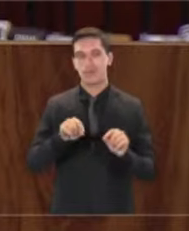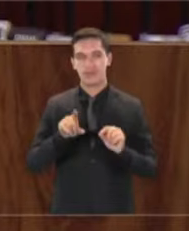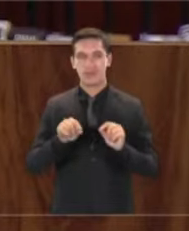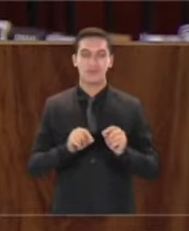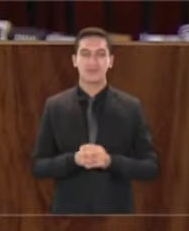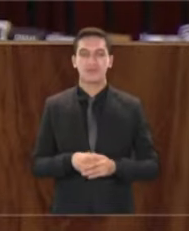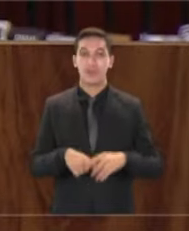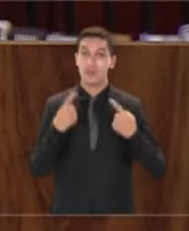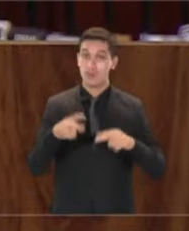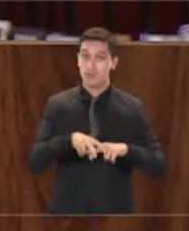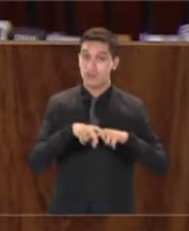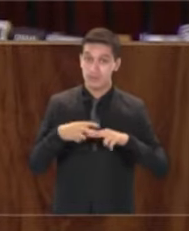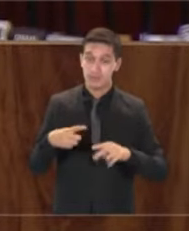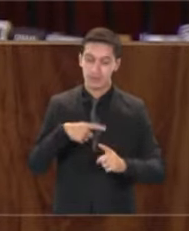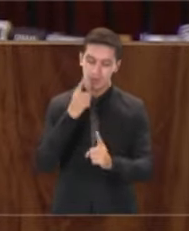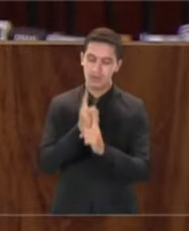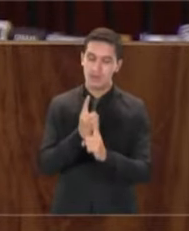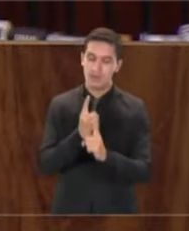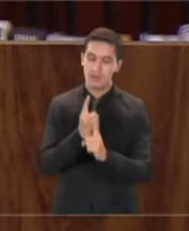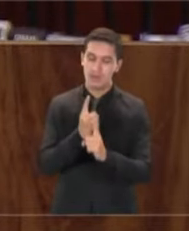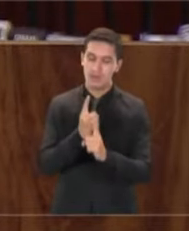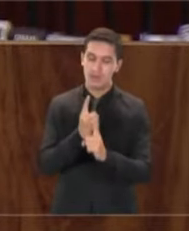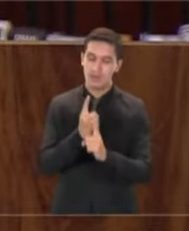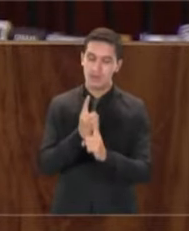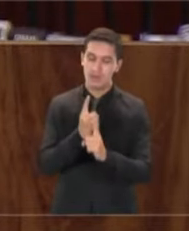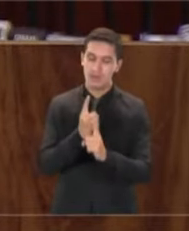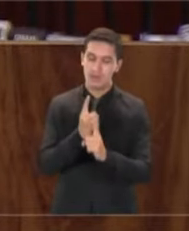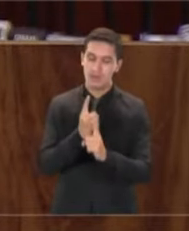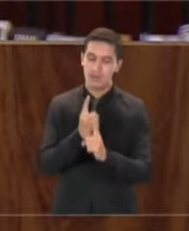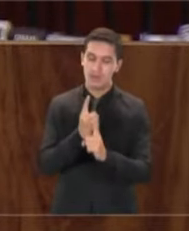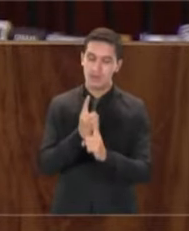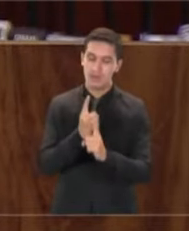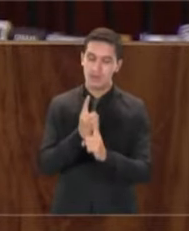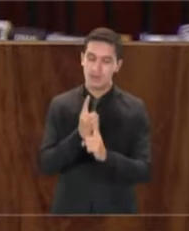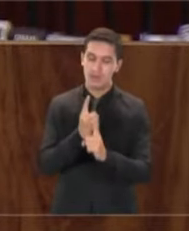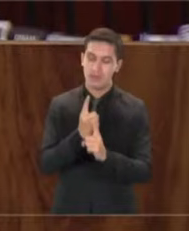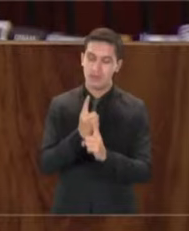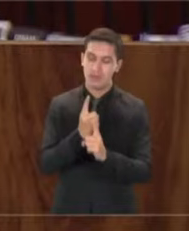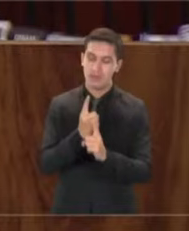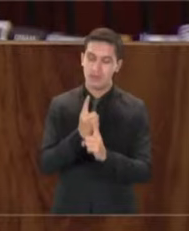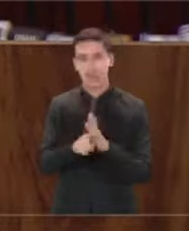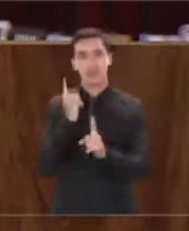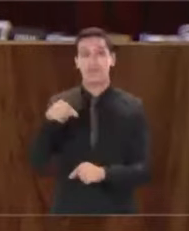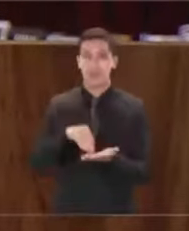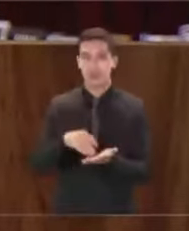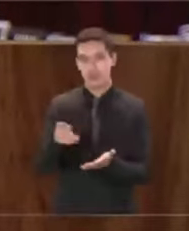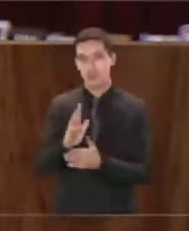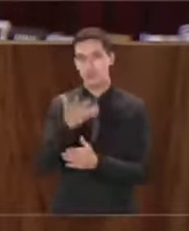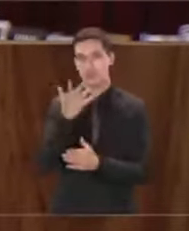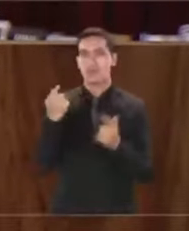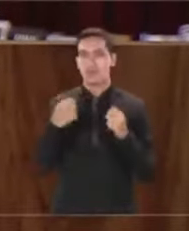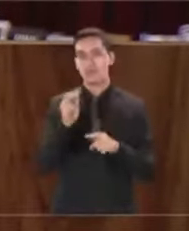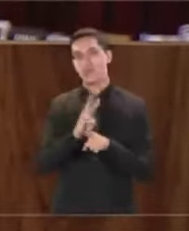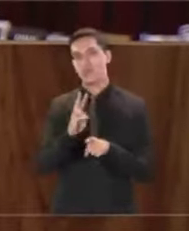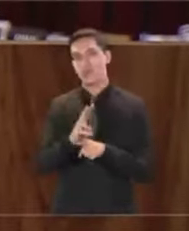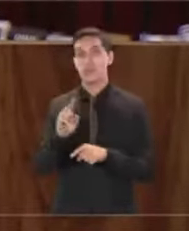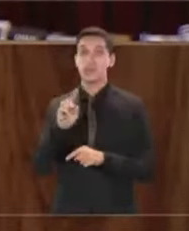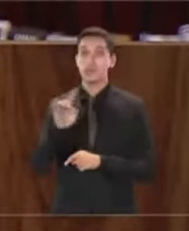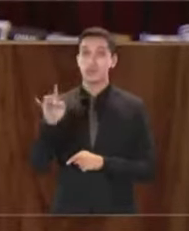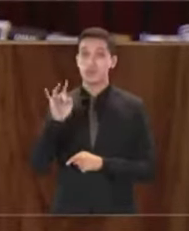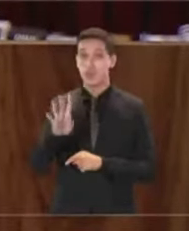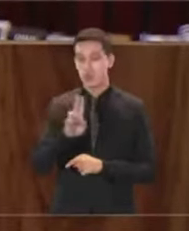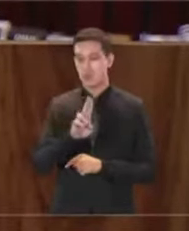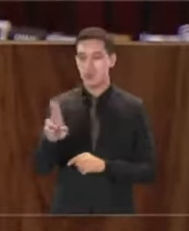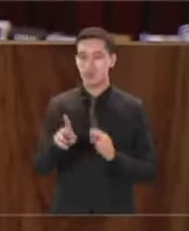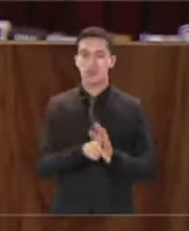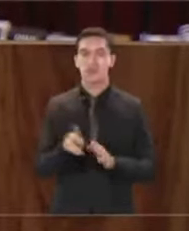modo, sem se descuidar do princípio da intervenção mínima, no caso, trata-se de proteger não apenas o